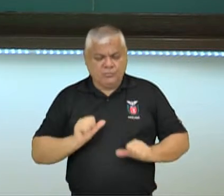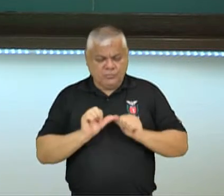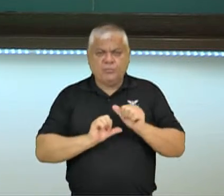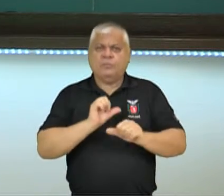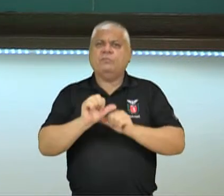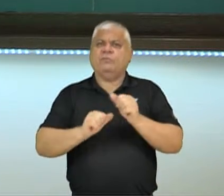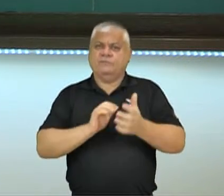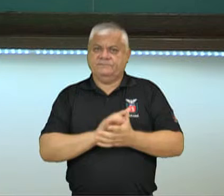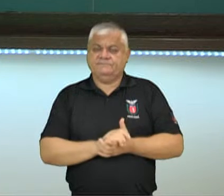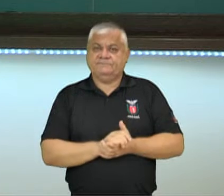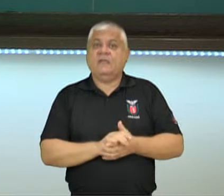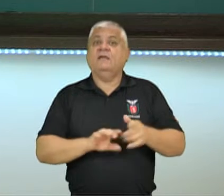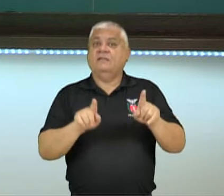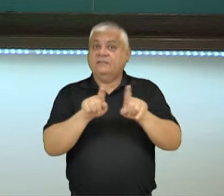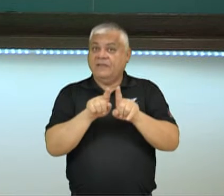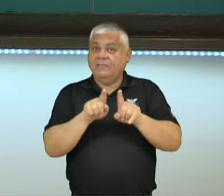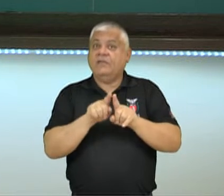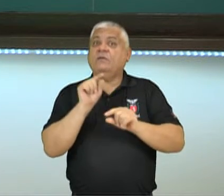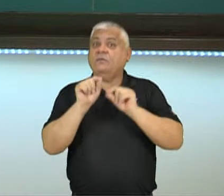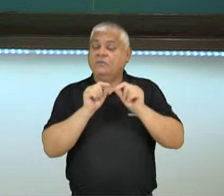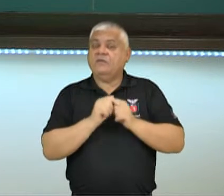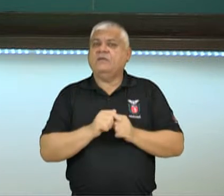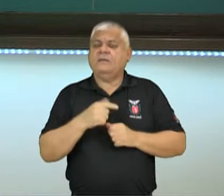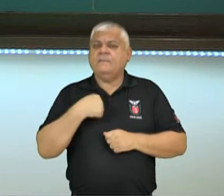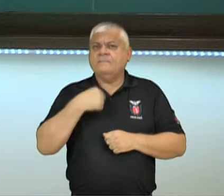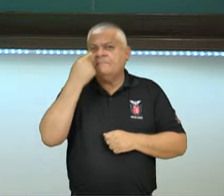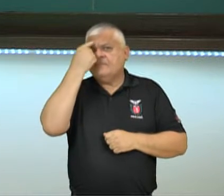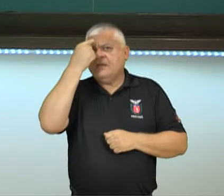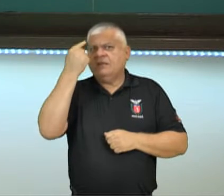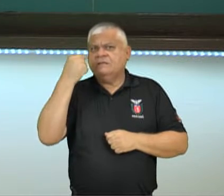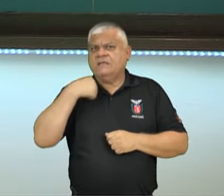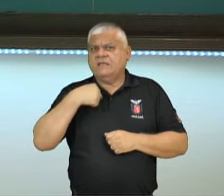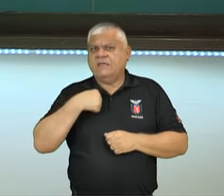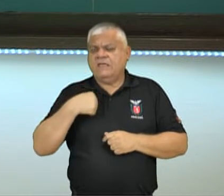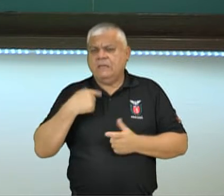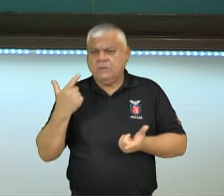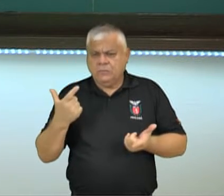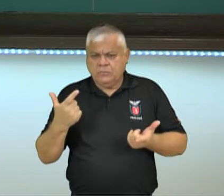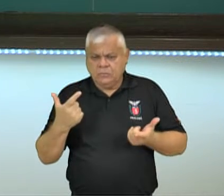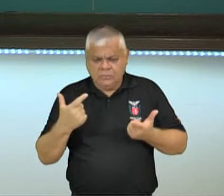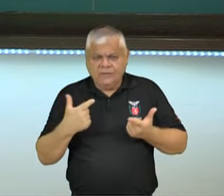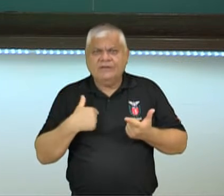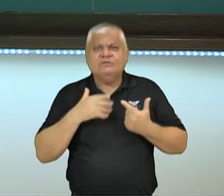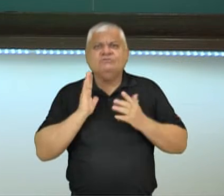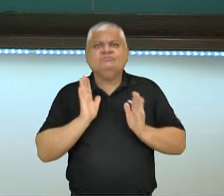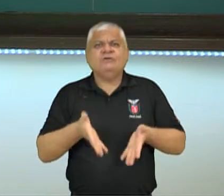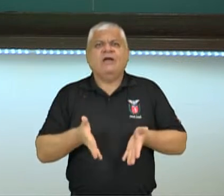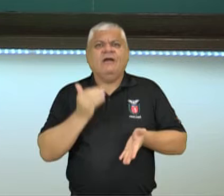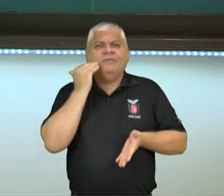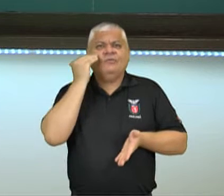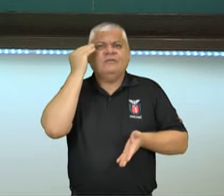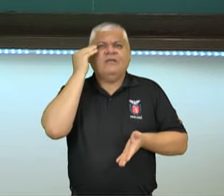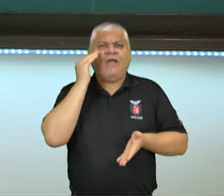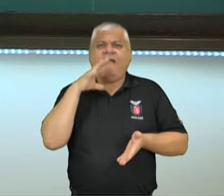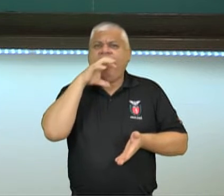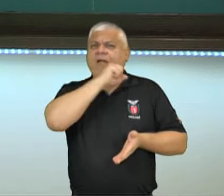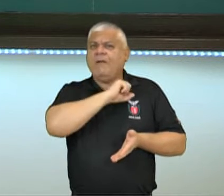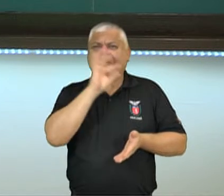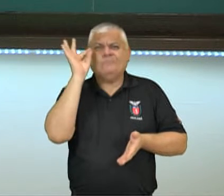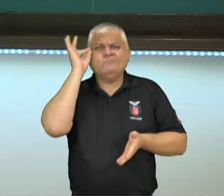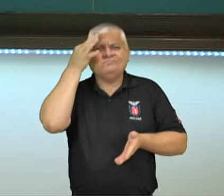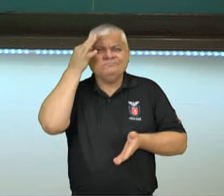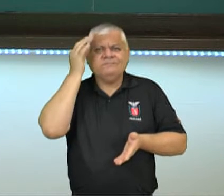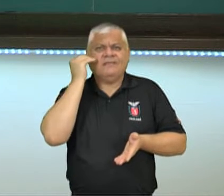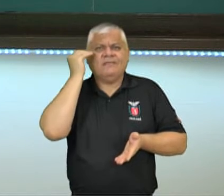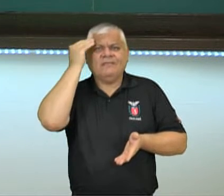corpo, inclusive fazendo com que a pessoa possa entrar na puberdade mais cedo. Por isso